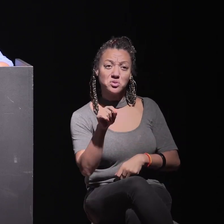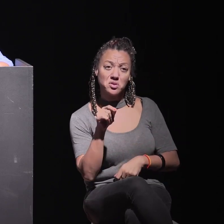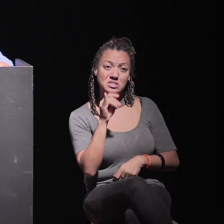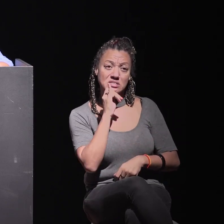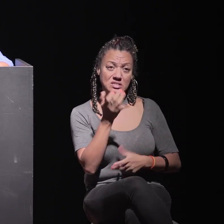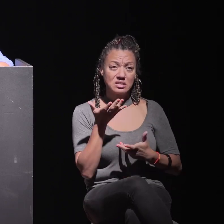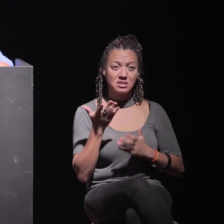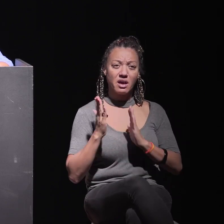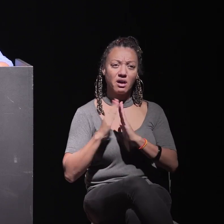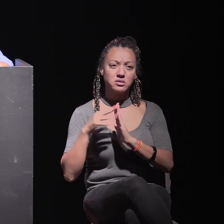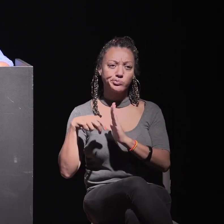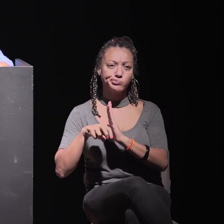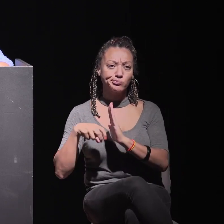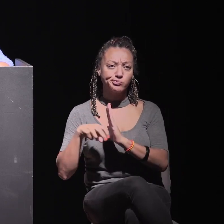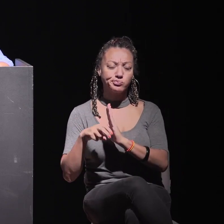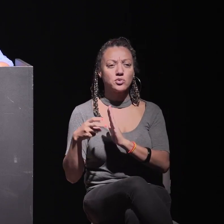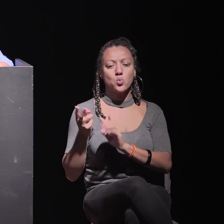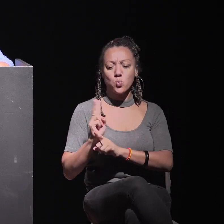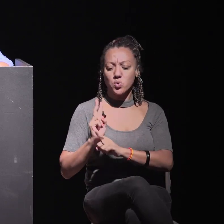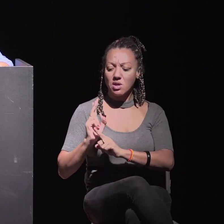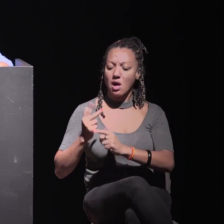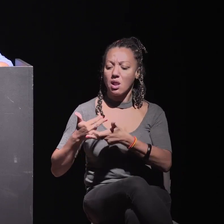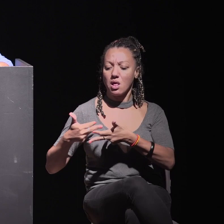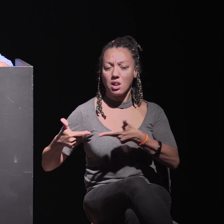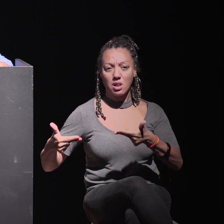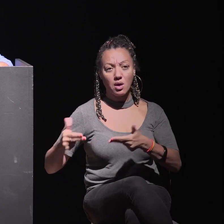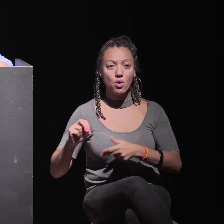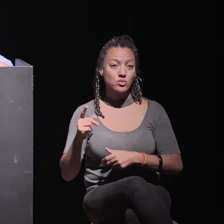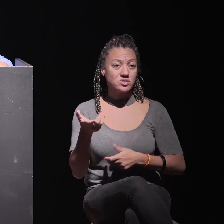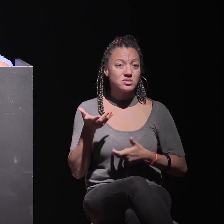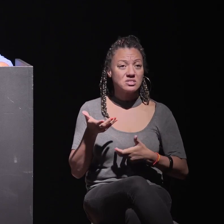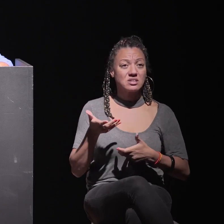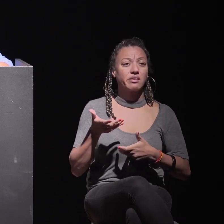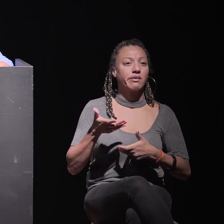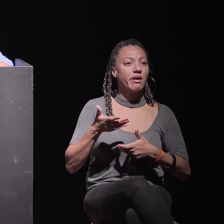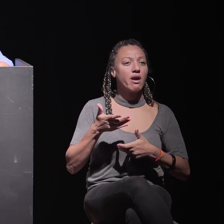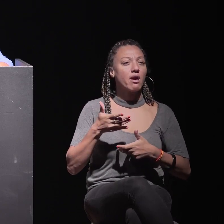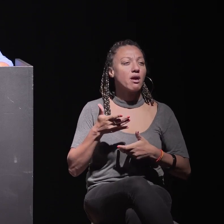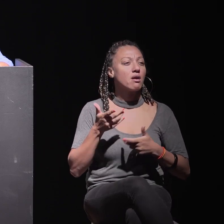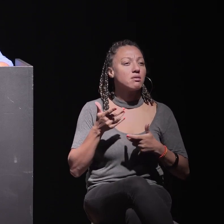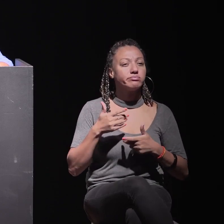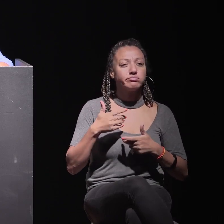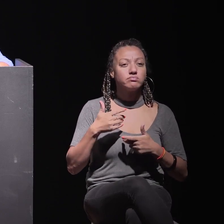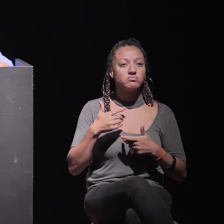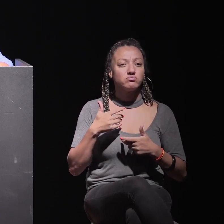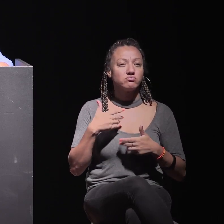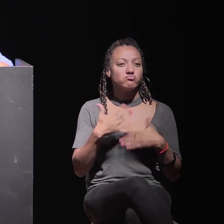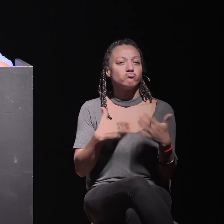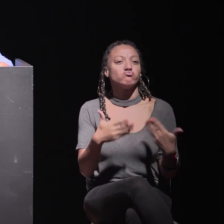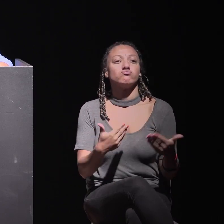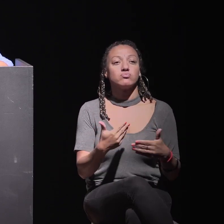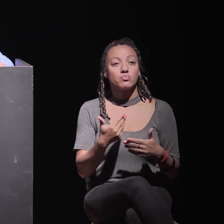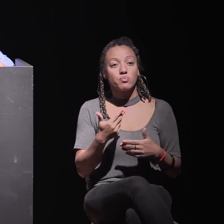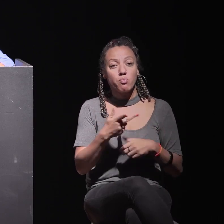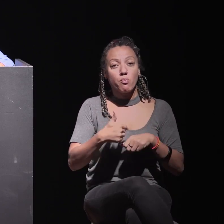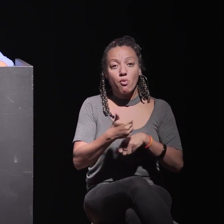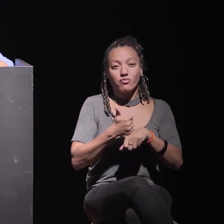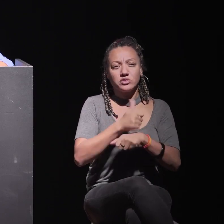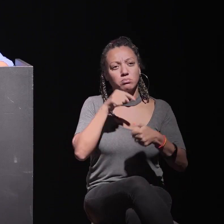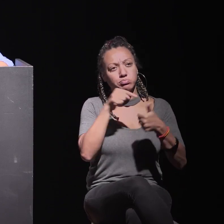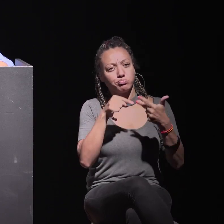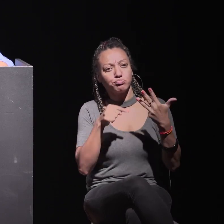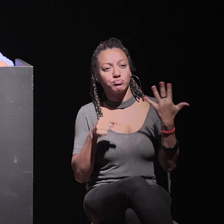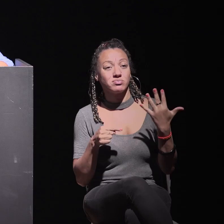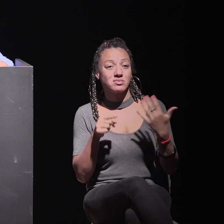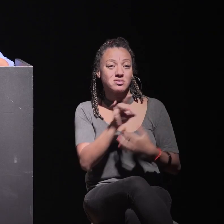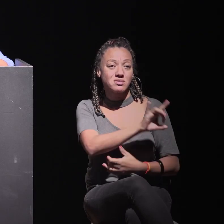do lar, se querem ser da rua, se querem ser da construção civil, se querem ser engenheiras. Não é a escola que vai